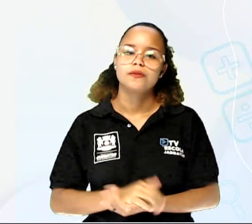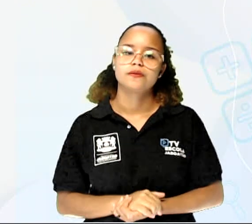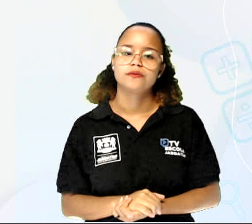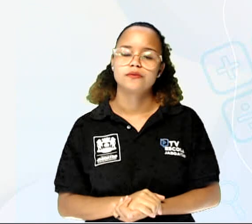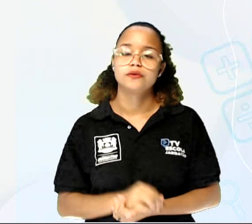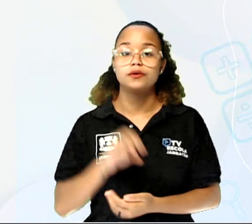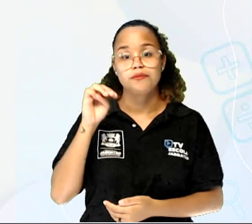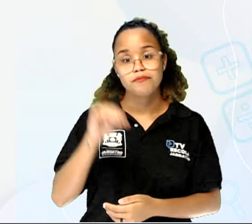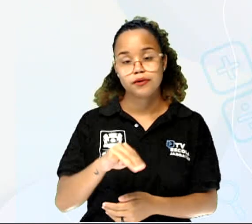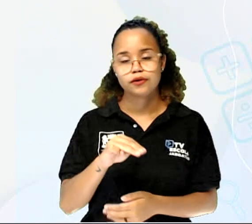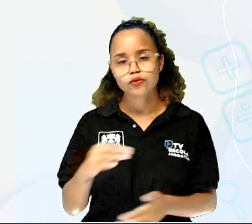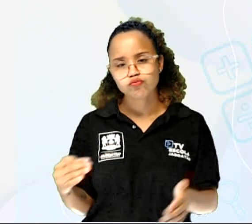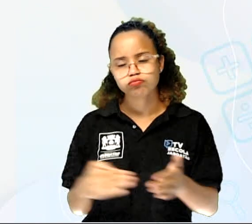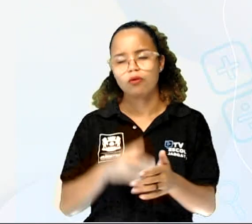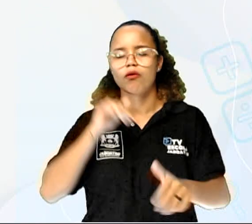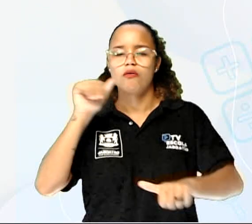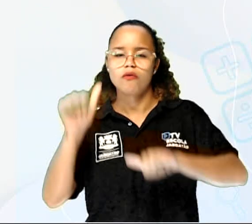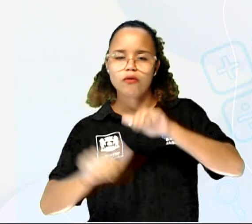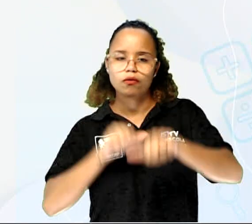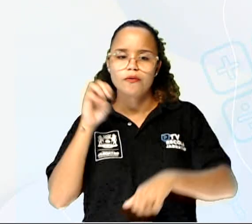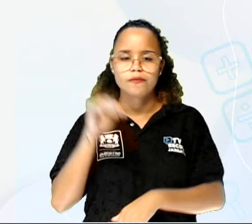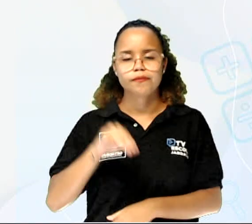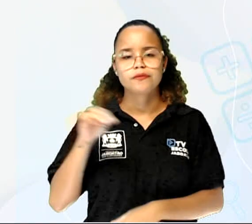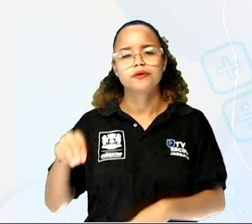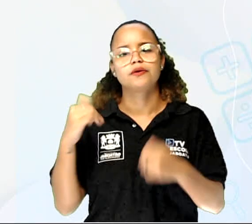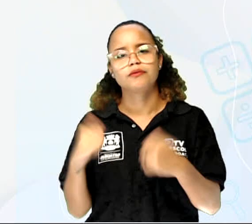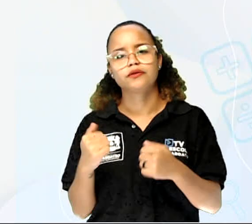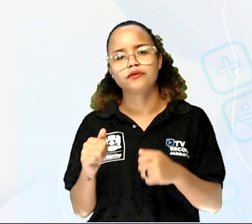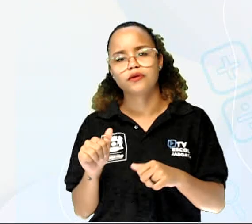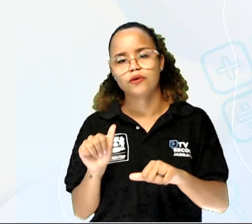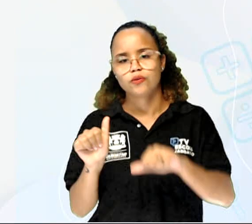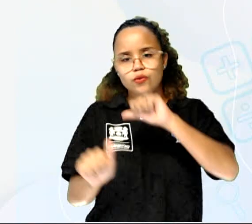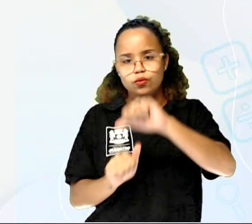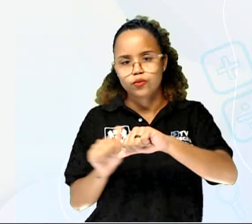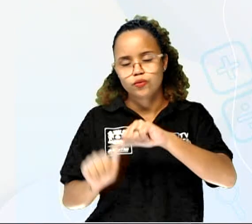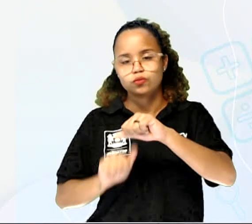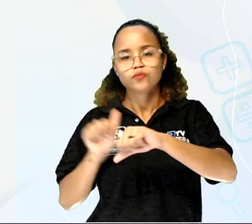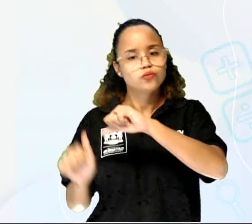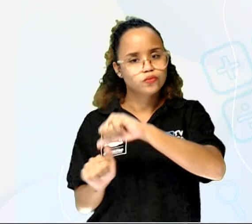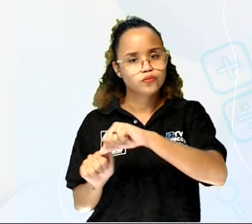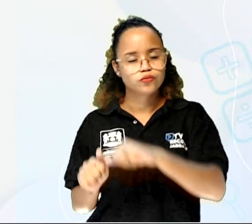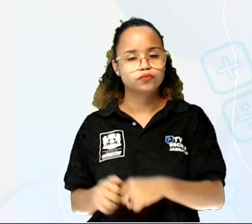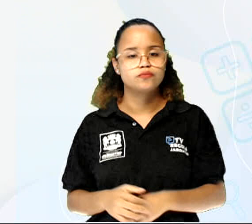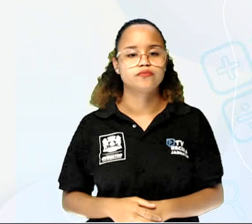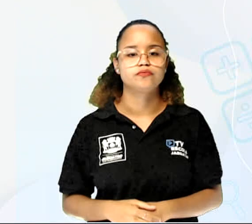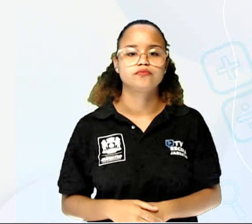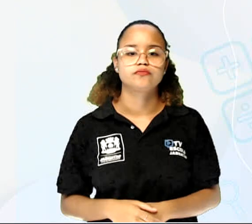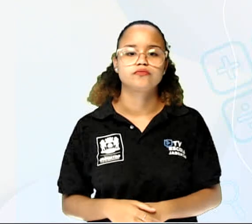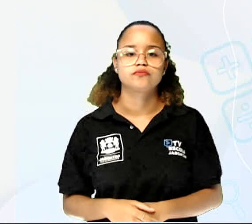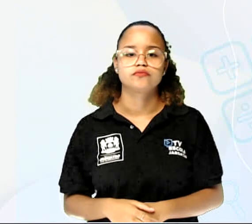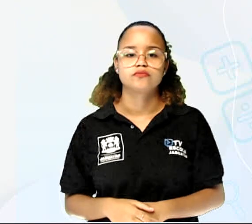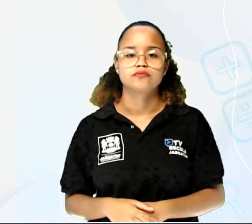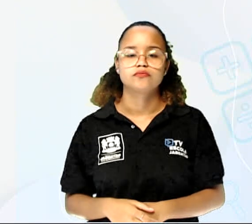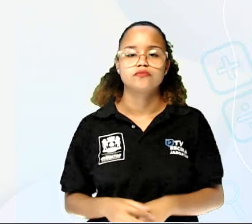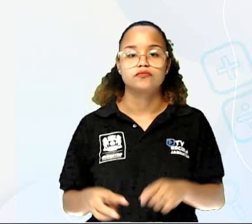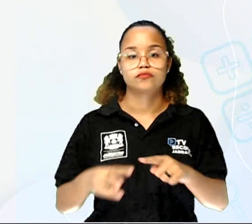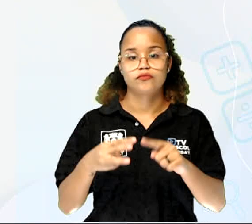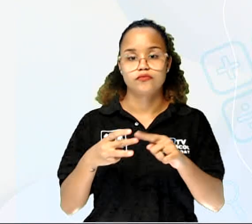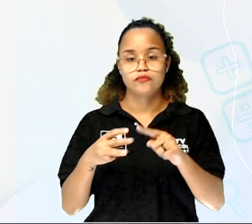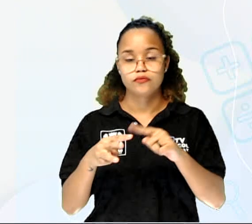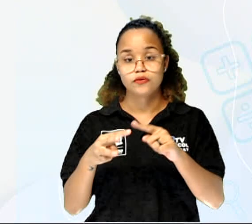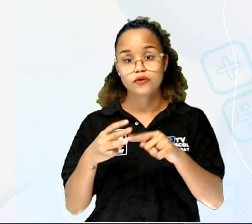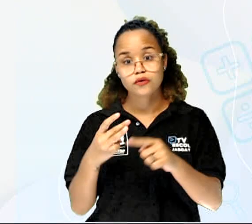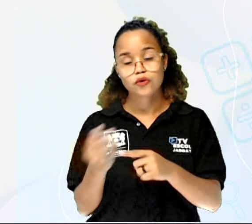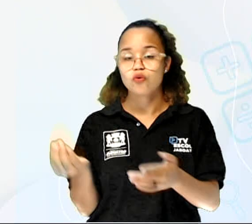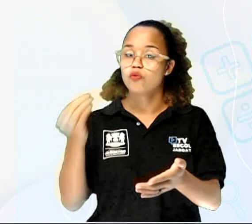de metro para milímetro, eu preciso andar 1, 2, 3. 3 casas com a